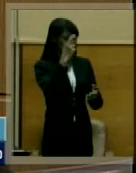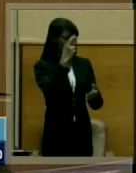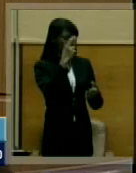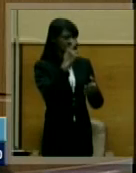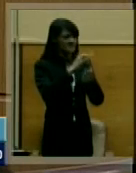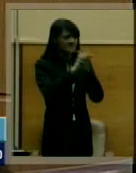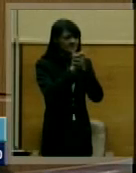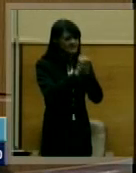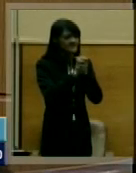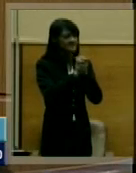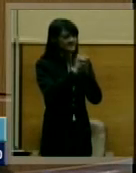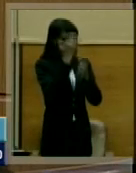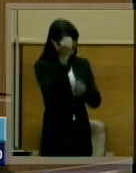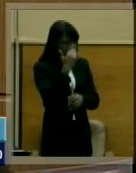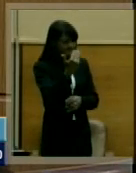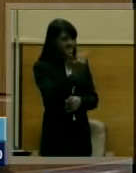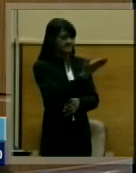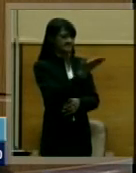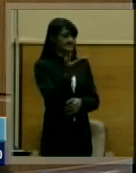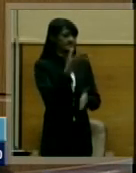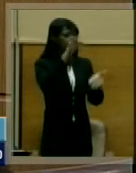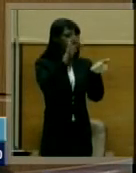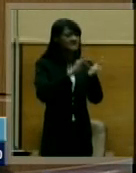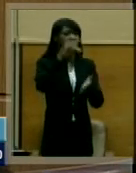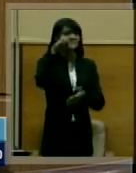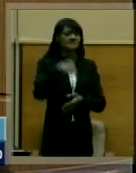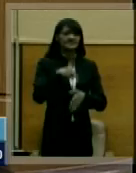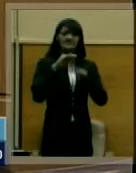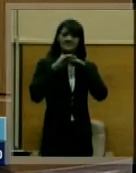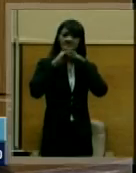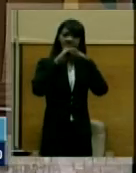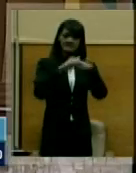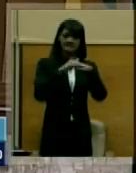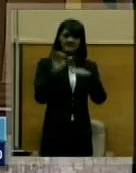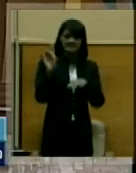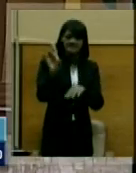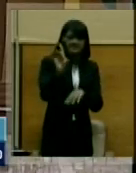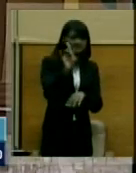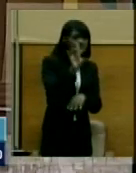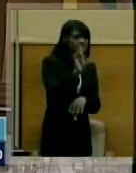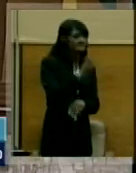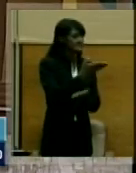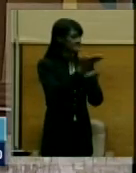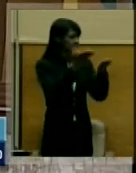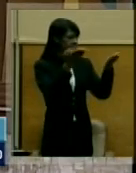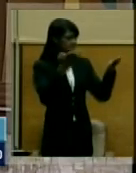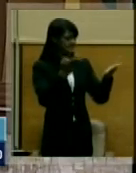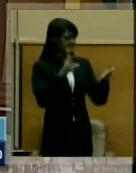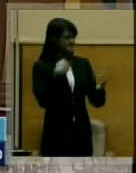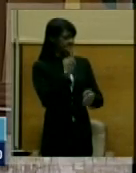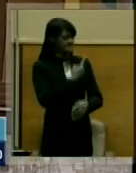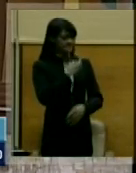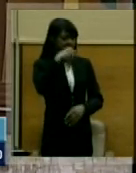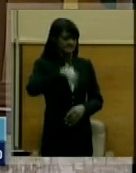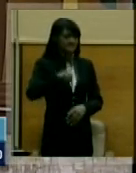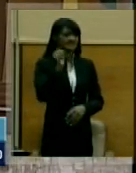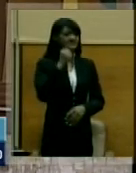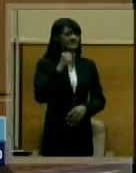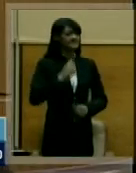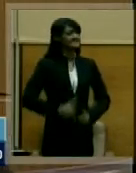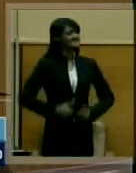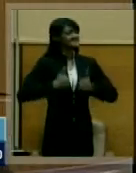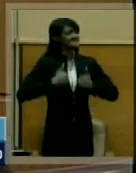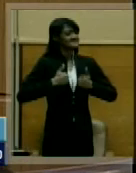homenagem. O que realmente importa a esta casa é dizer a cada um dos senhores e das senhoras que nós, sergipanos, temos orgulho